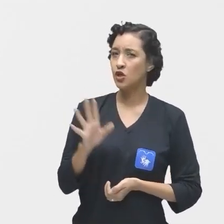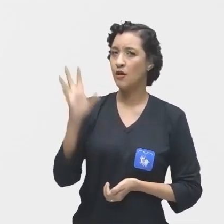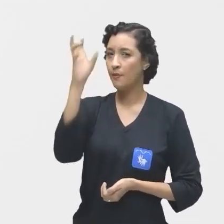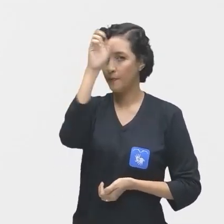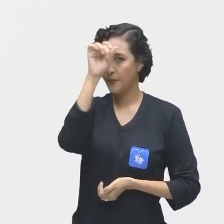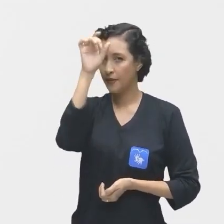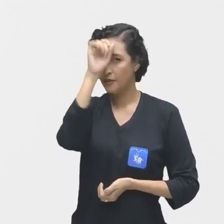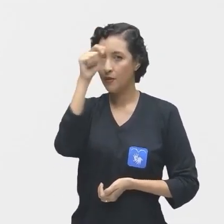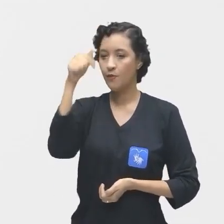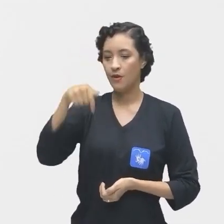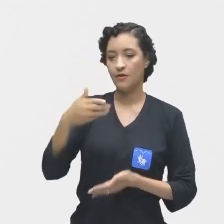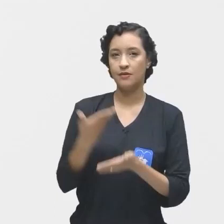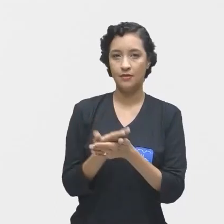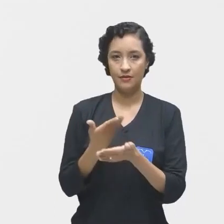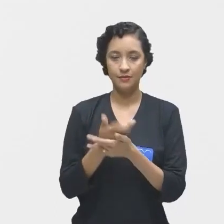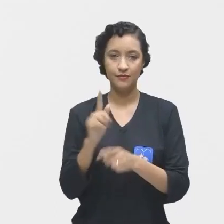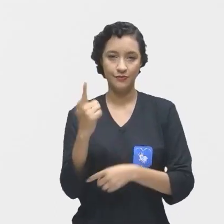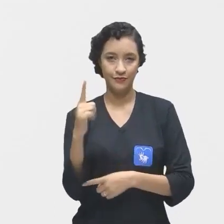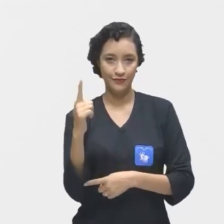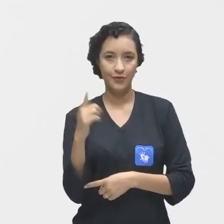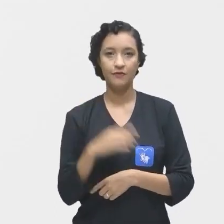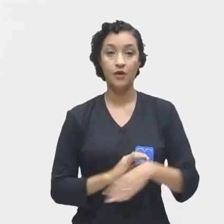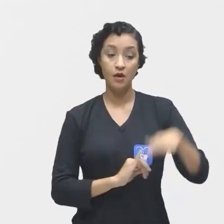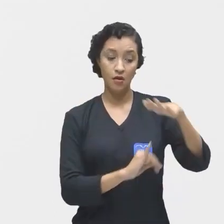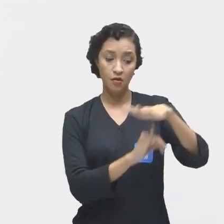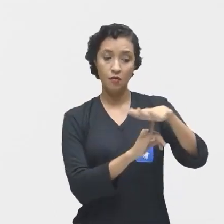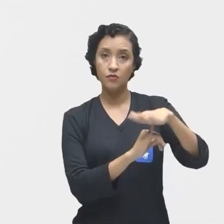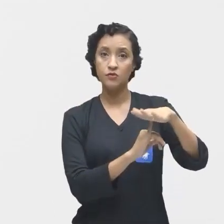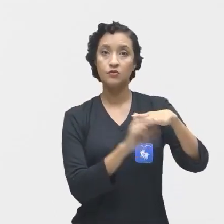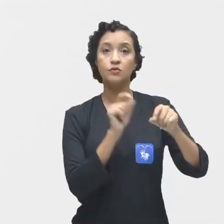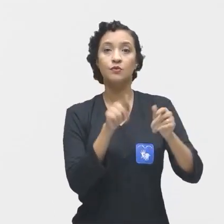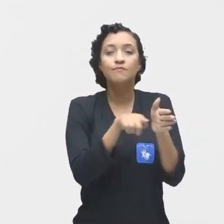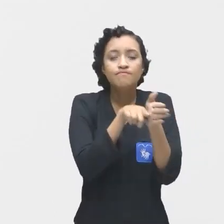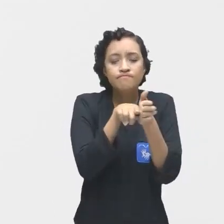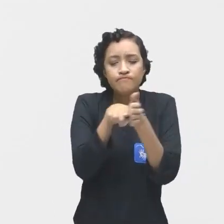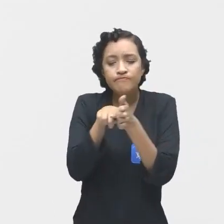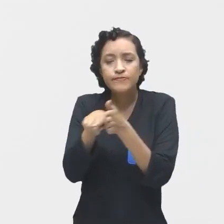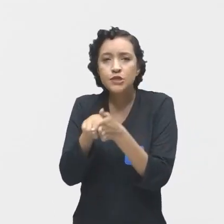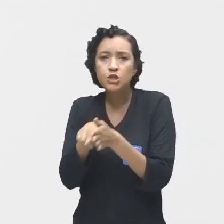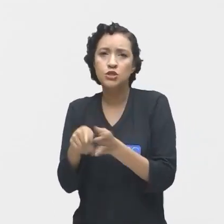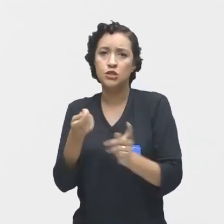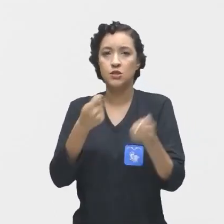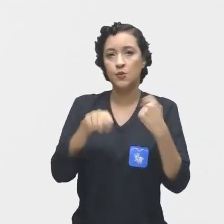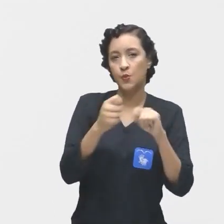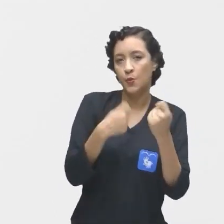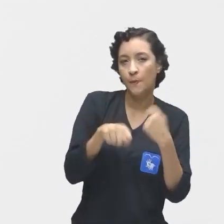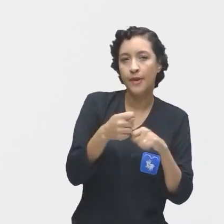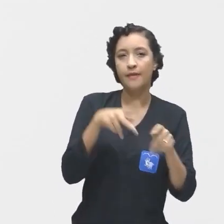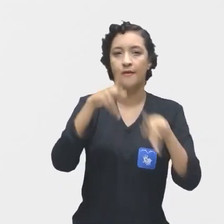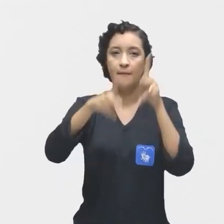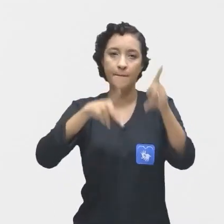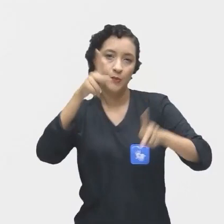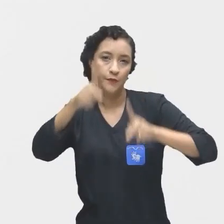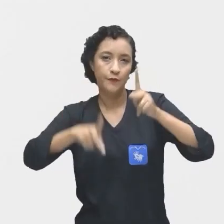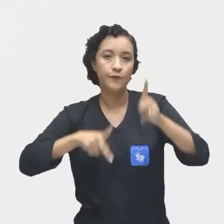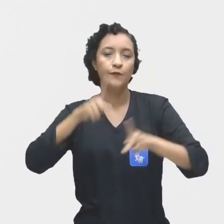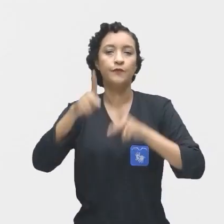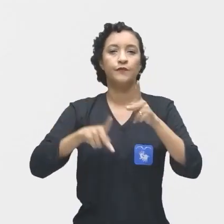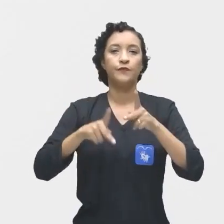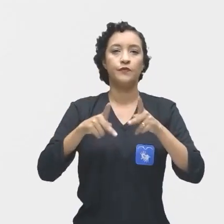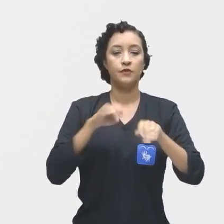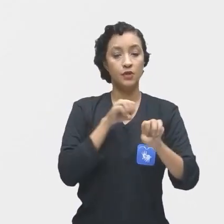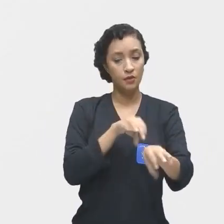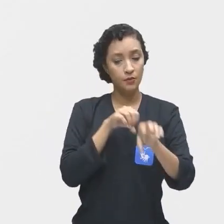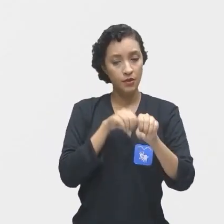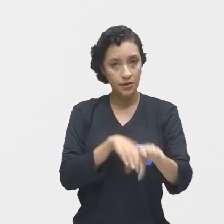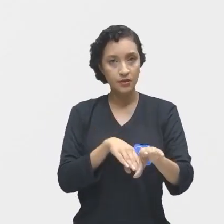aulas de geografia, não é? É um instituto que faz justamente essas pesquisas de economia, da população, da